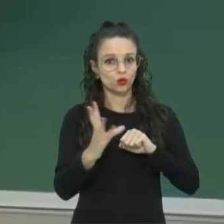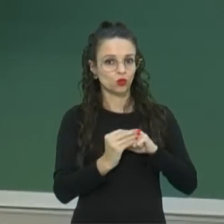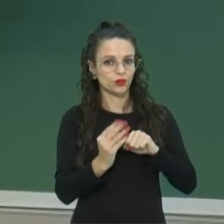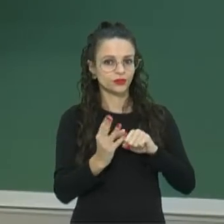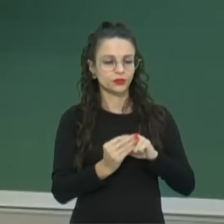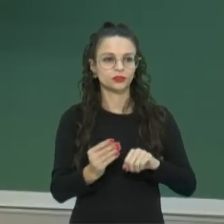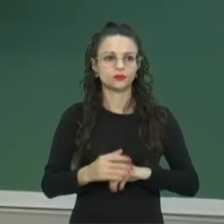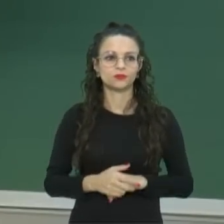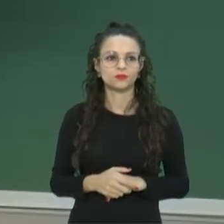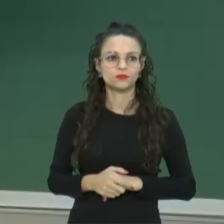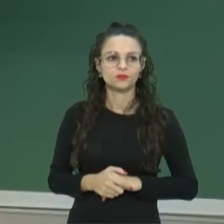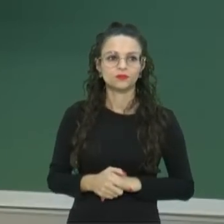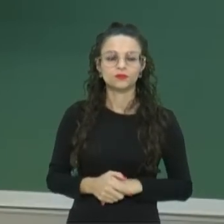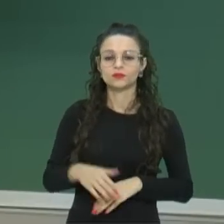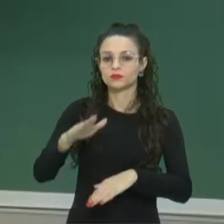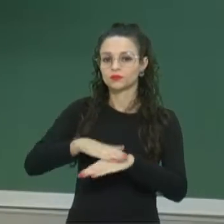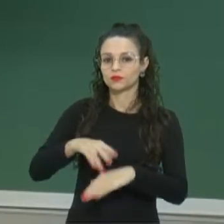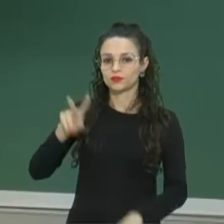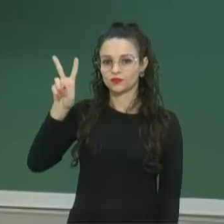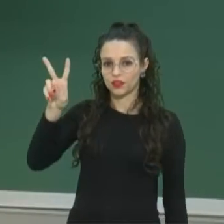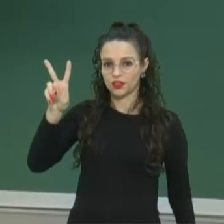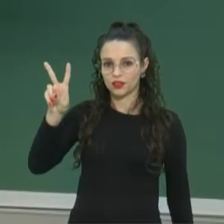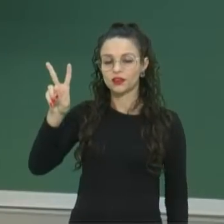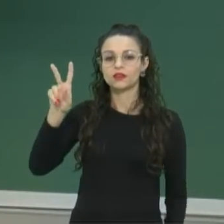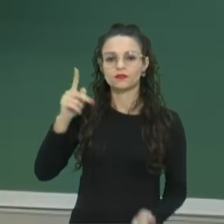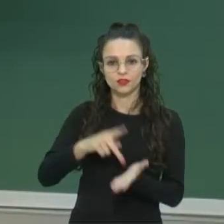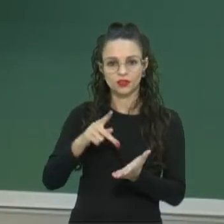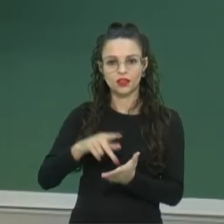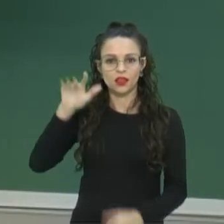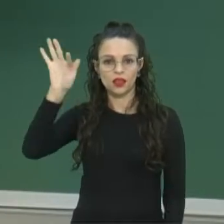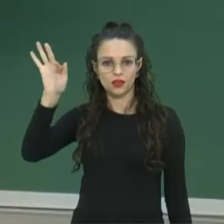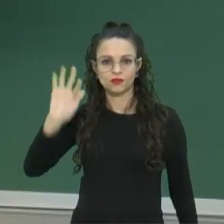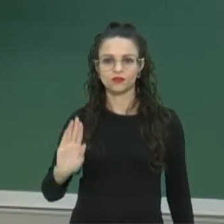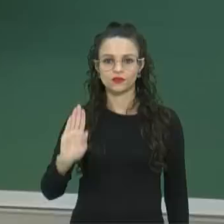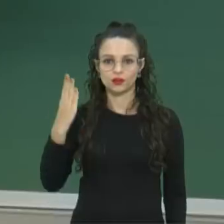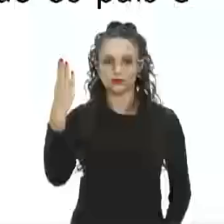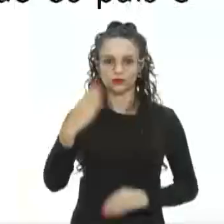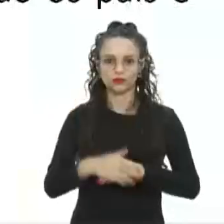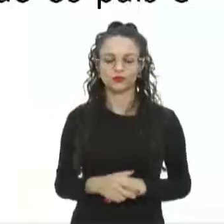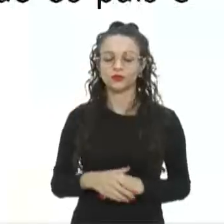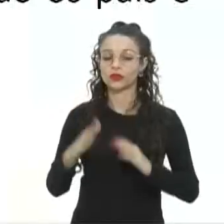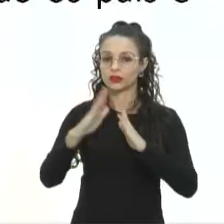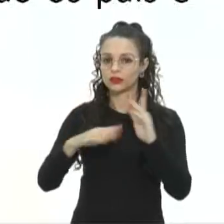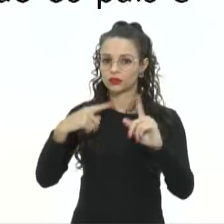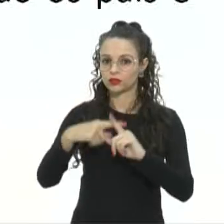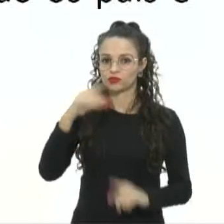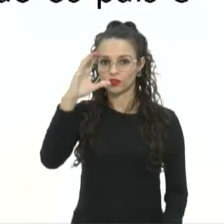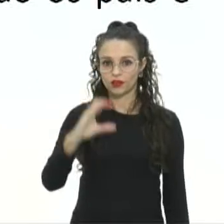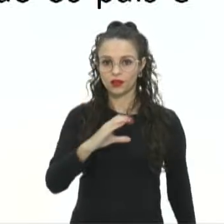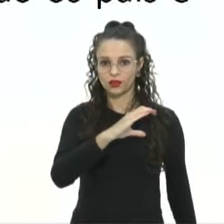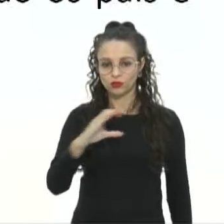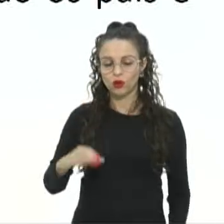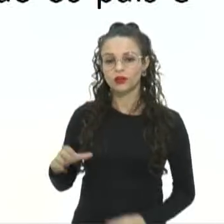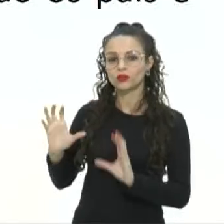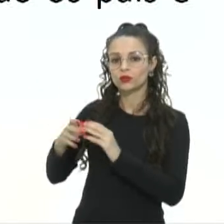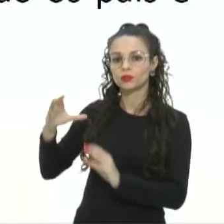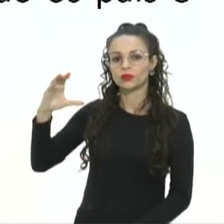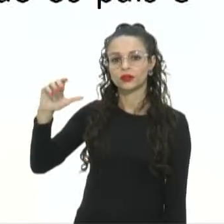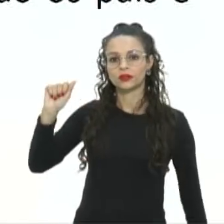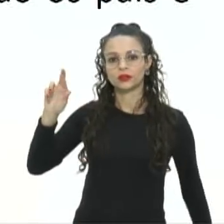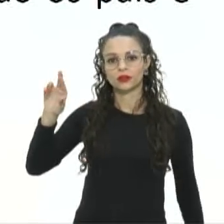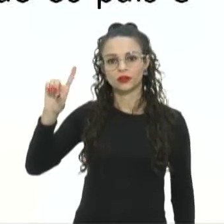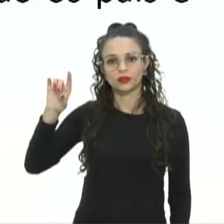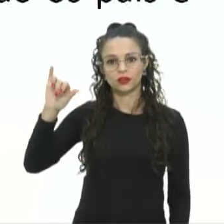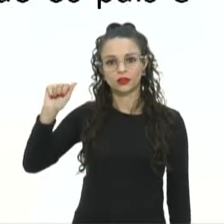conhecimentos. Marque V para verdadeiro e F para falso. Na Igreja Católica, os cardeais são os conselheiros